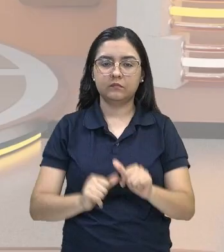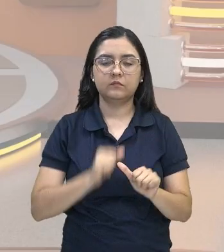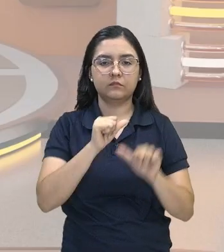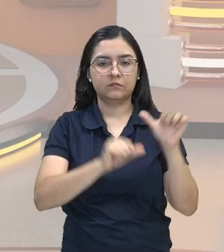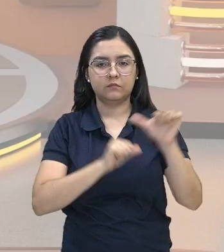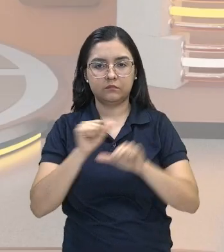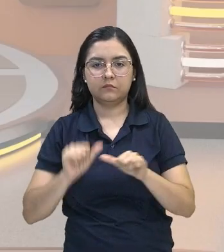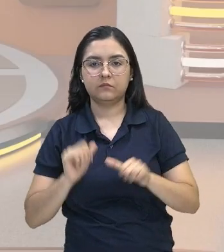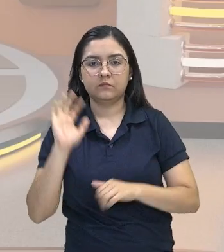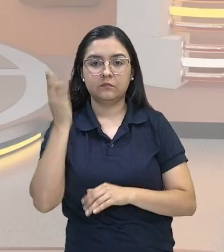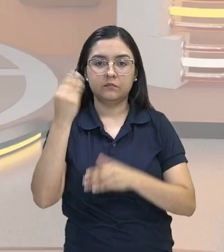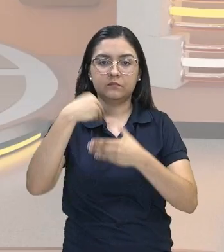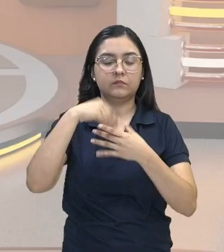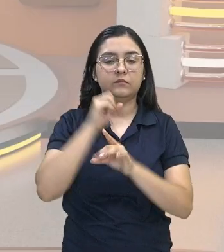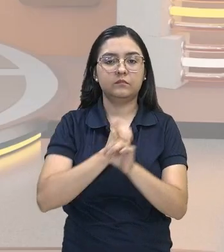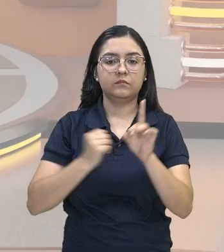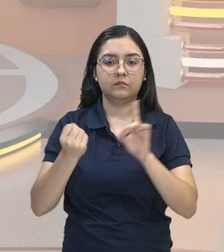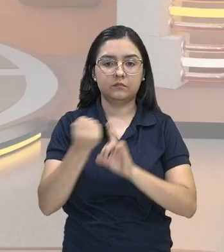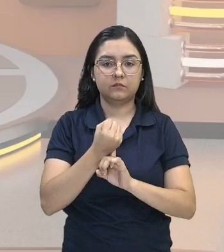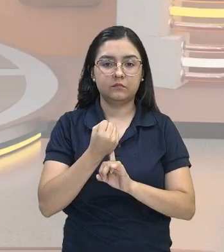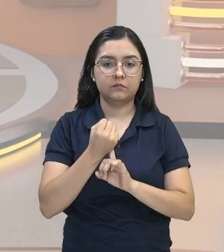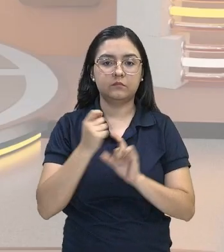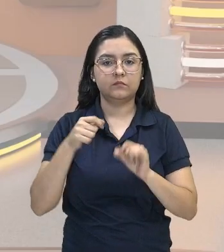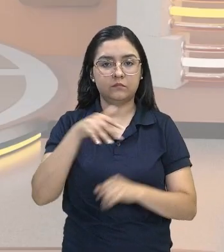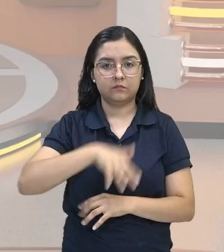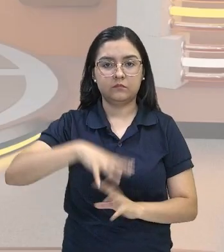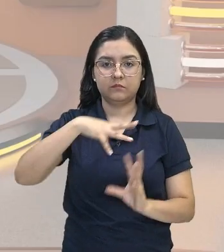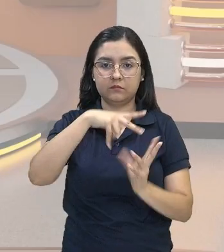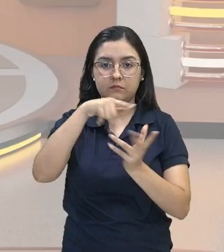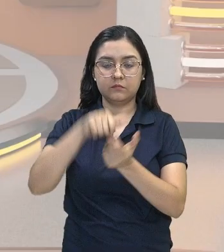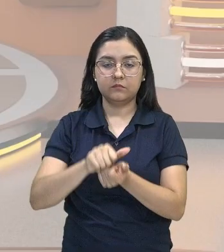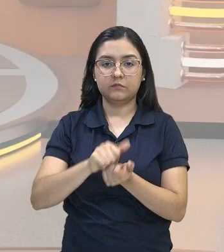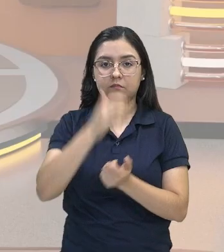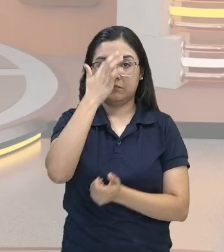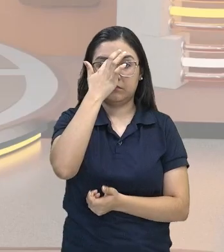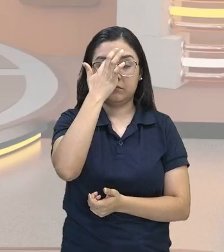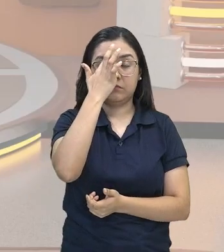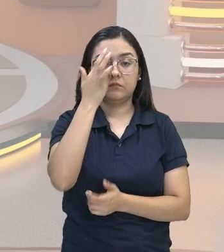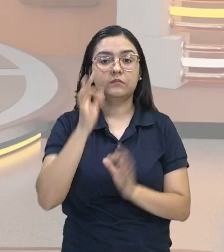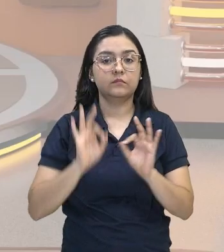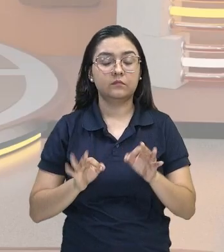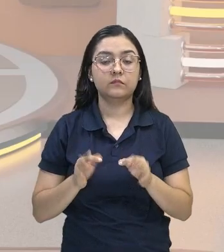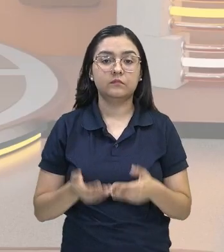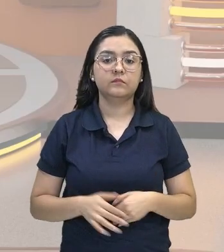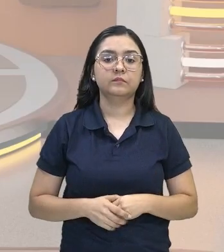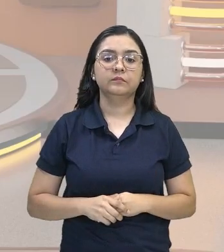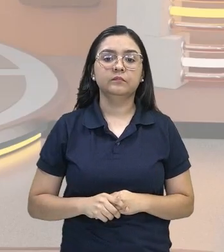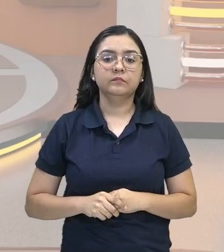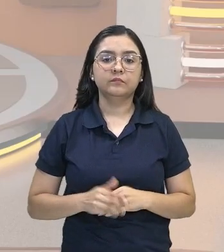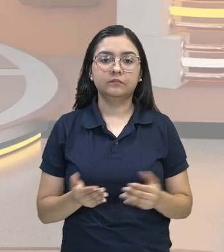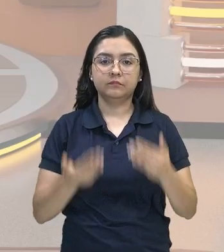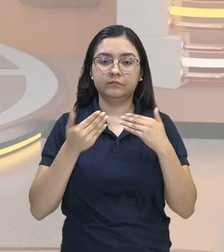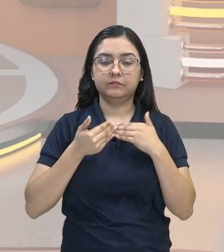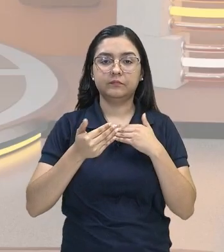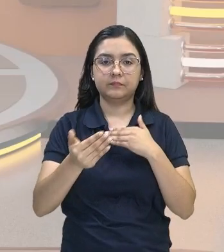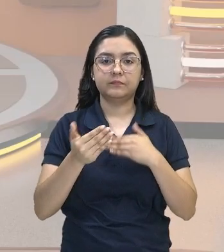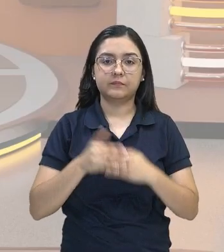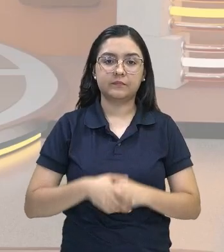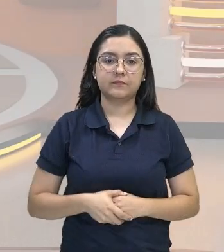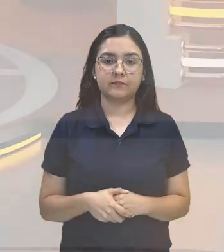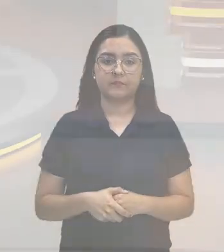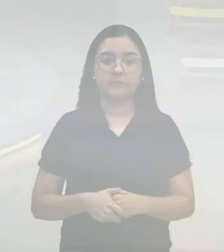para a sociedade no âmbito mundial, inclusive. Então, galera, sem mais conversas, sem mais delongas, vamos à nossa